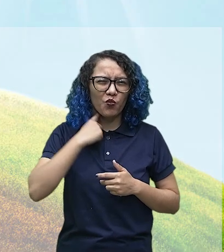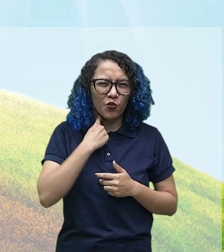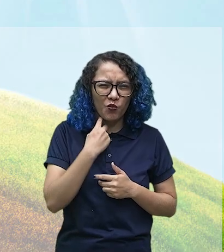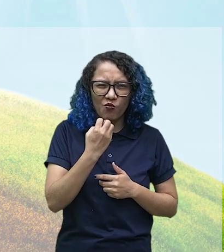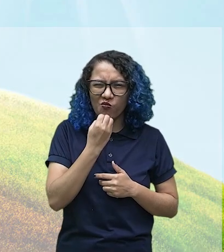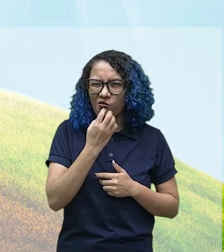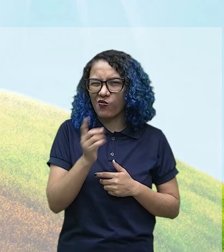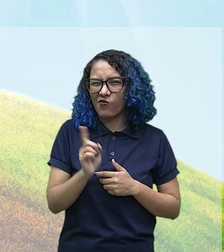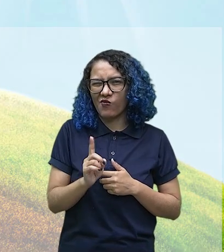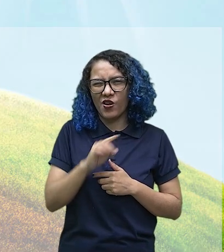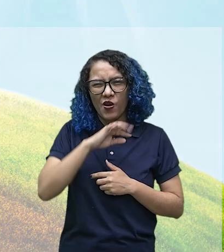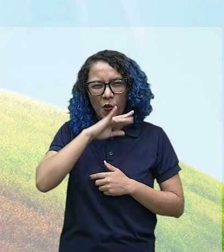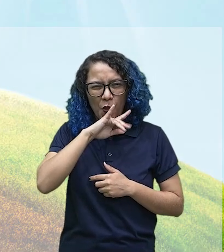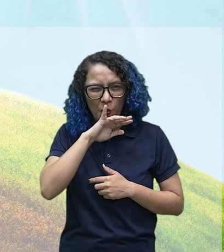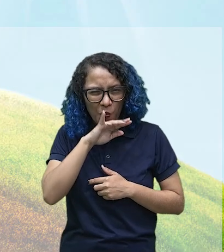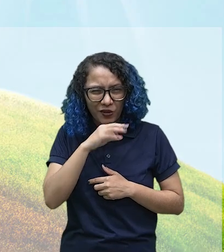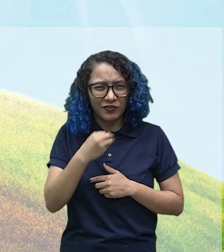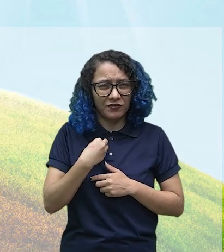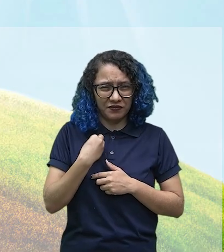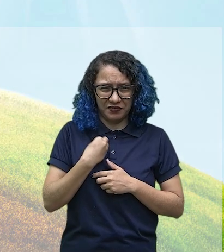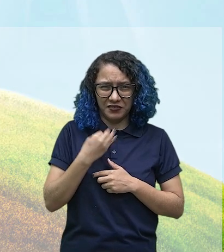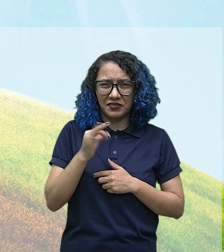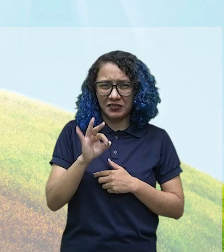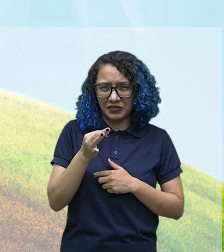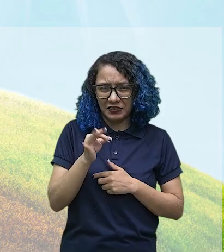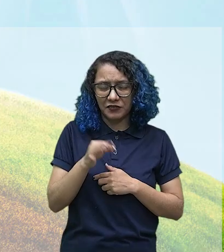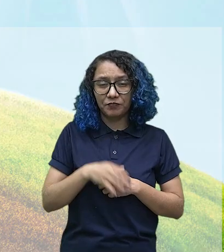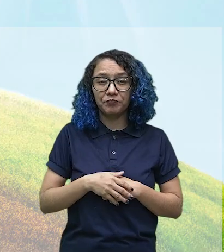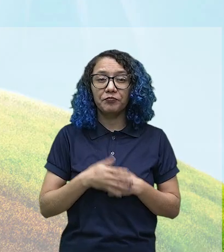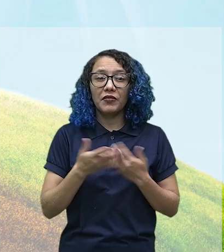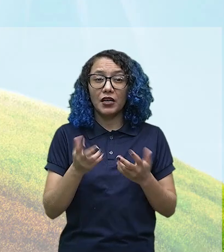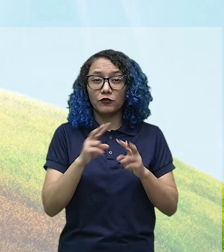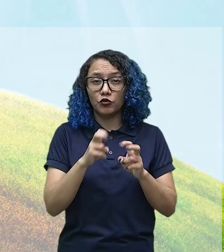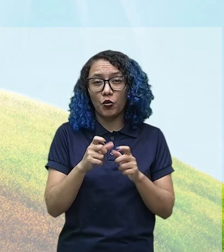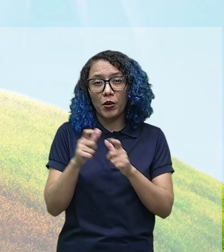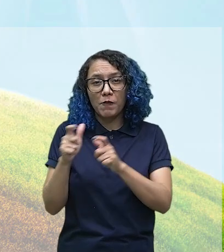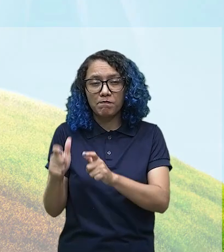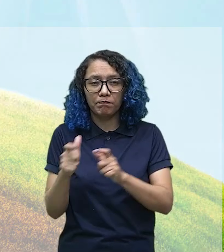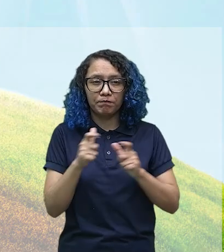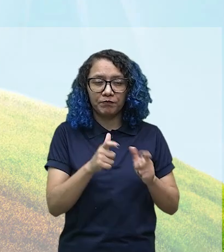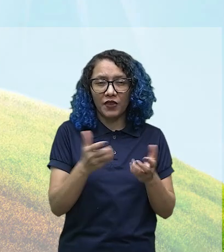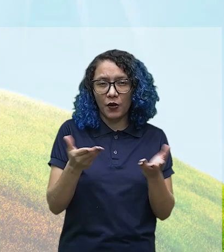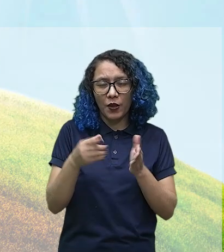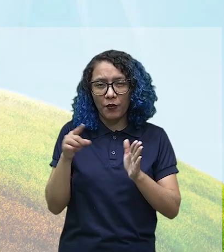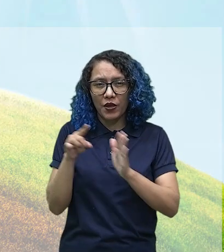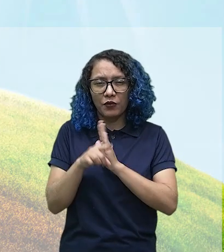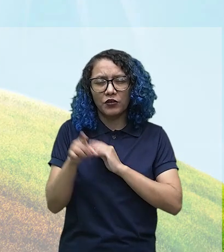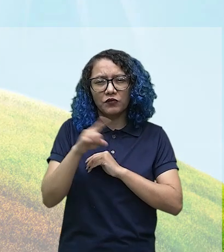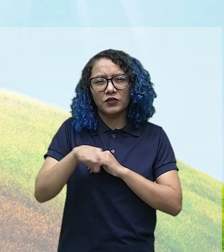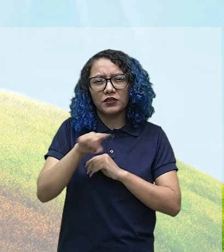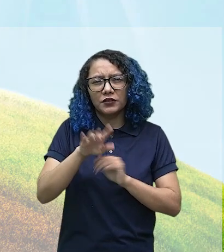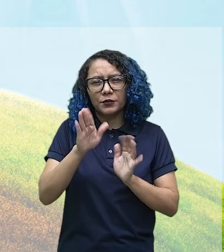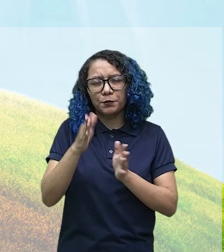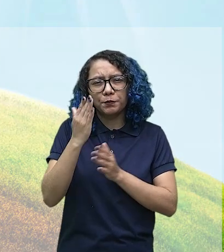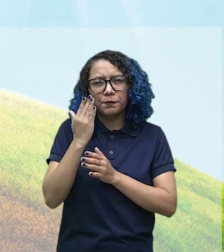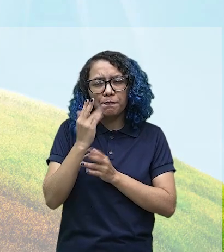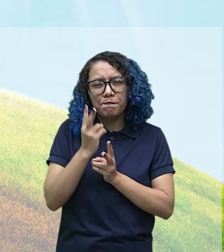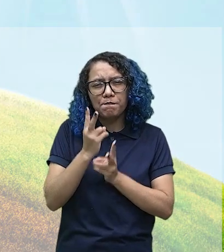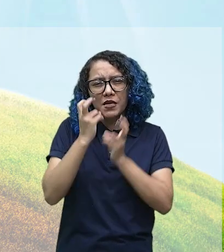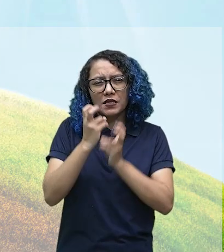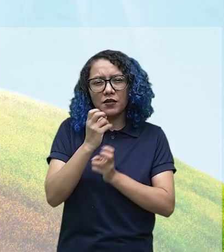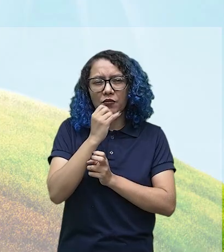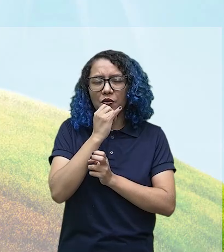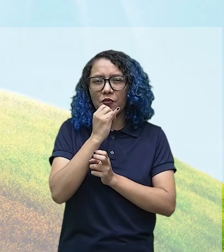não é agradável para se viver. E vendo esses dois cenários, eu tenho uma pergunta para fazer para vocês. Você já percebeu que